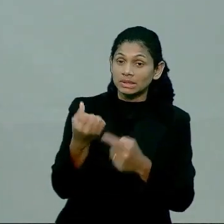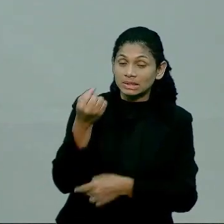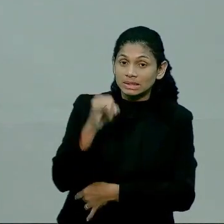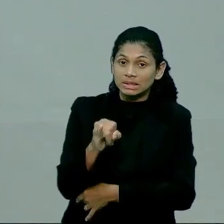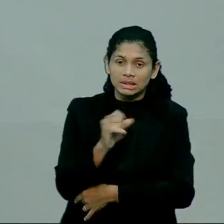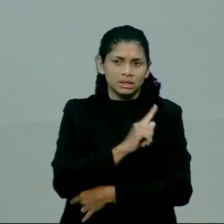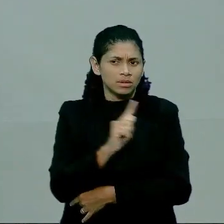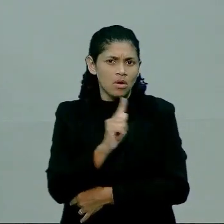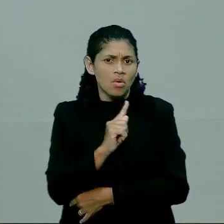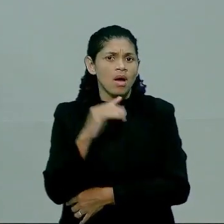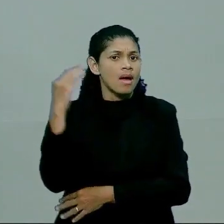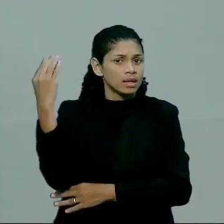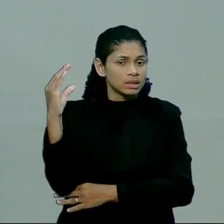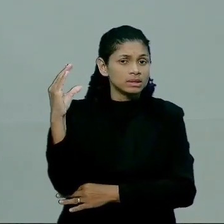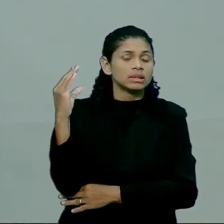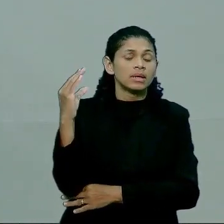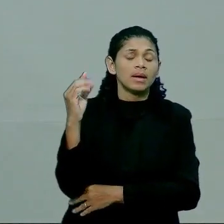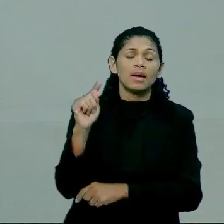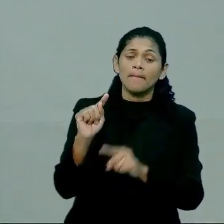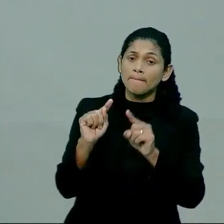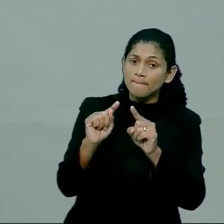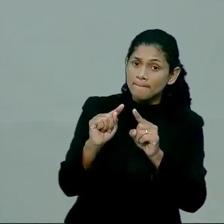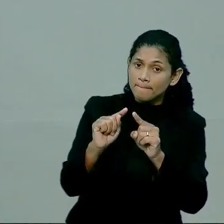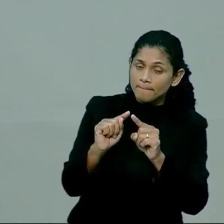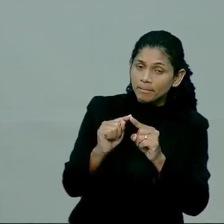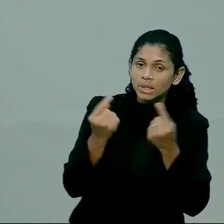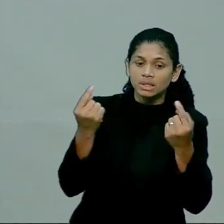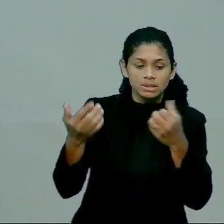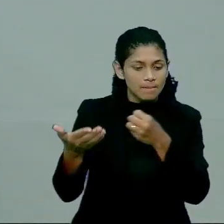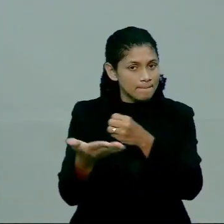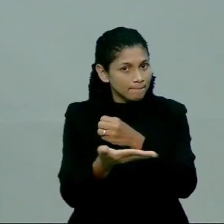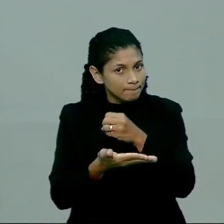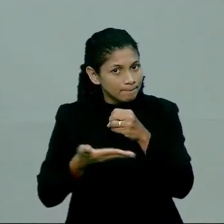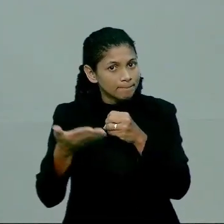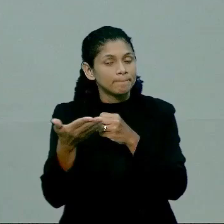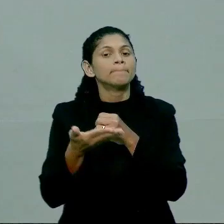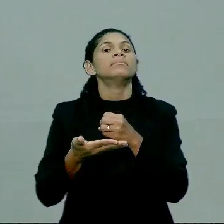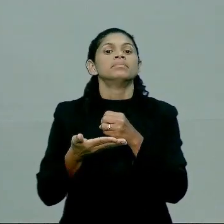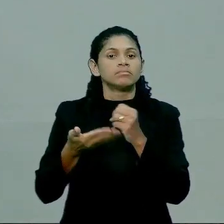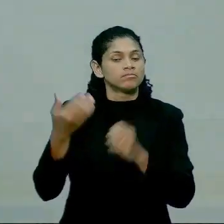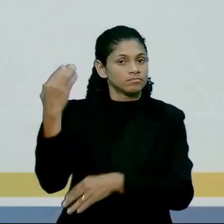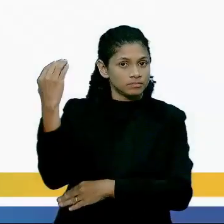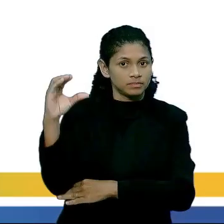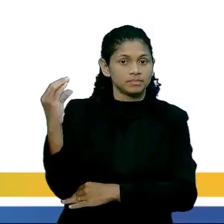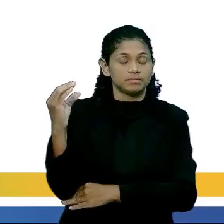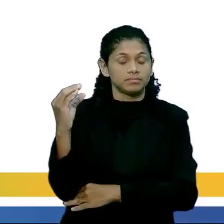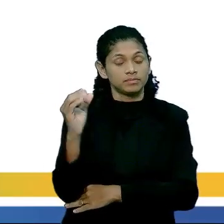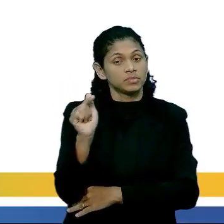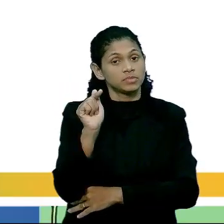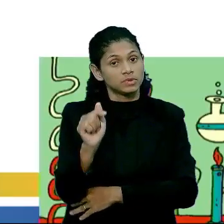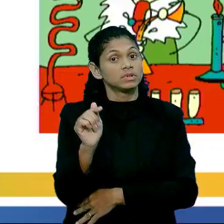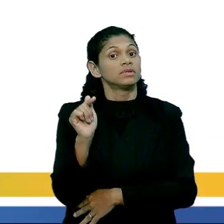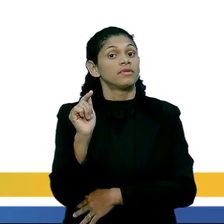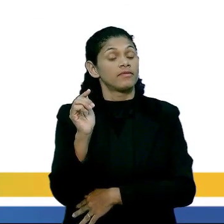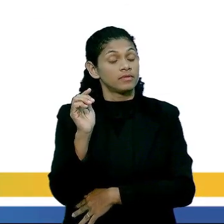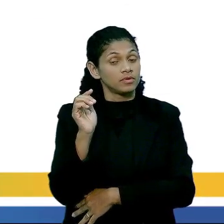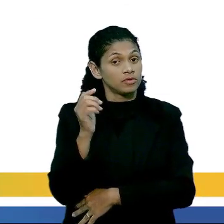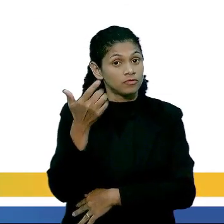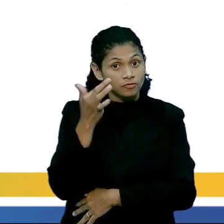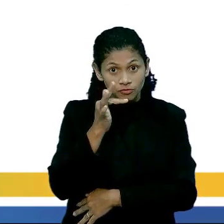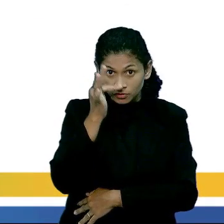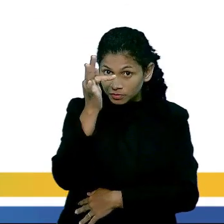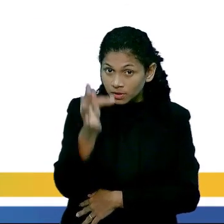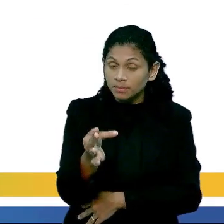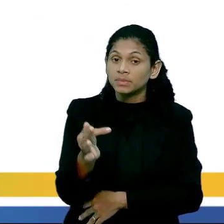né como no caso da filosofia Então você vai ter contato com esses textos Então os textos científicos